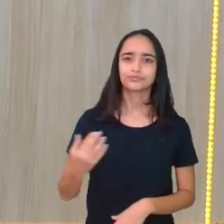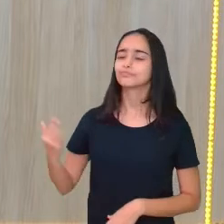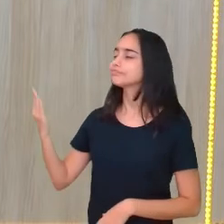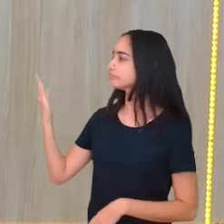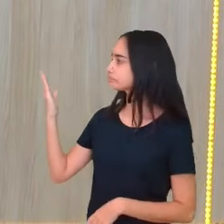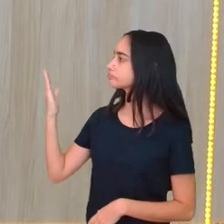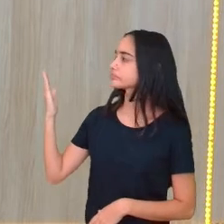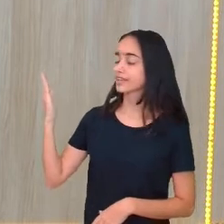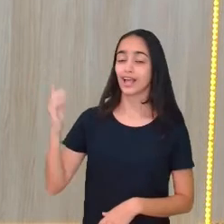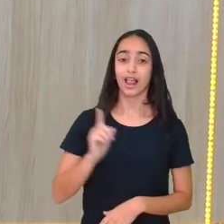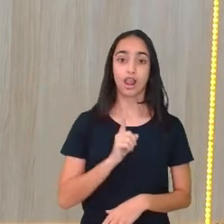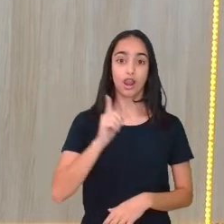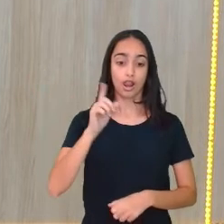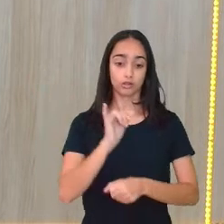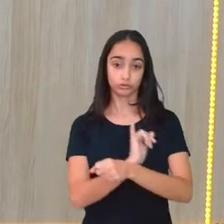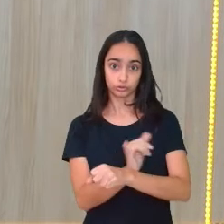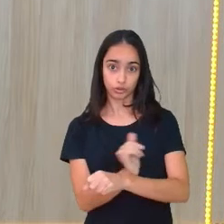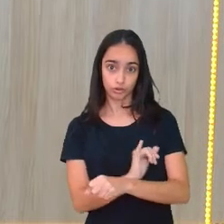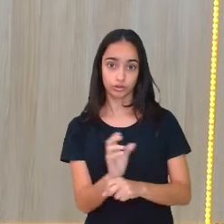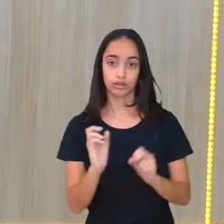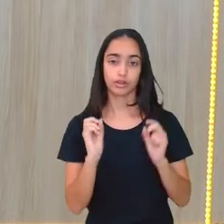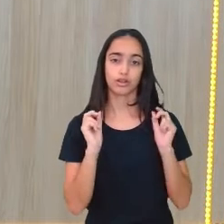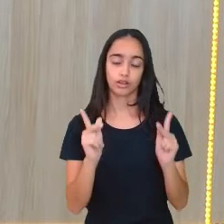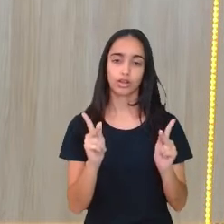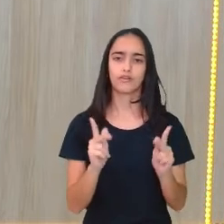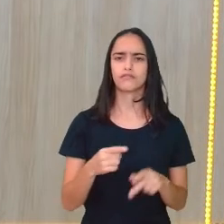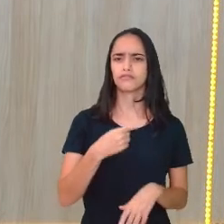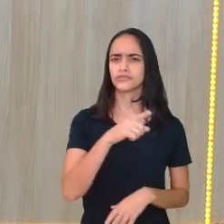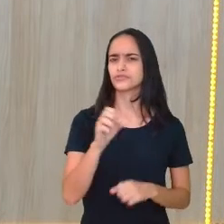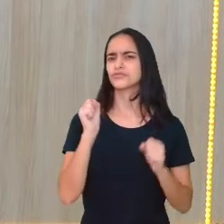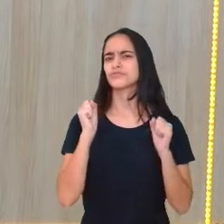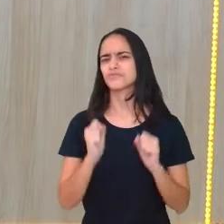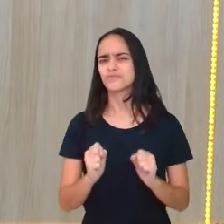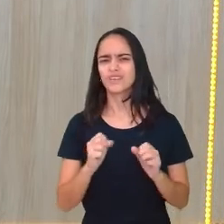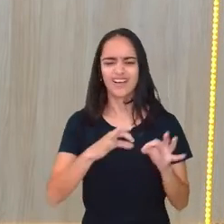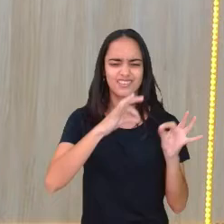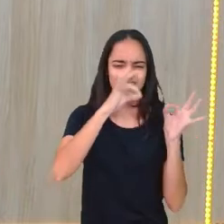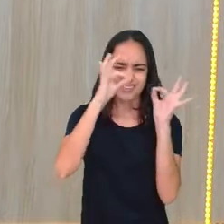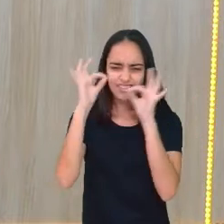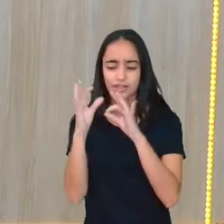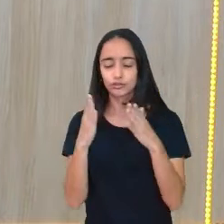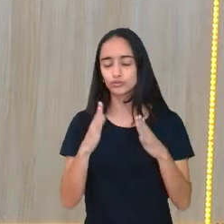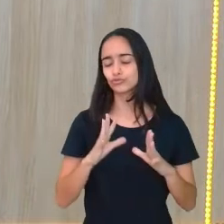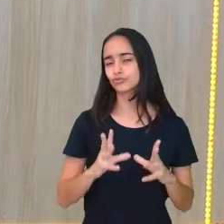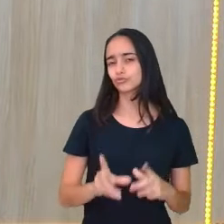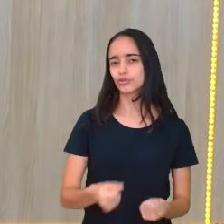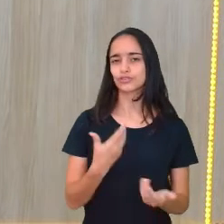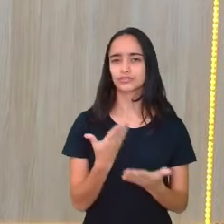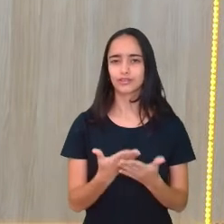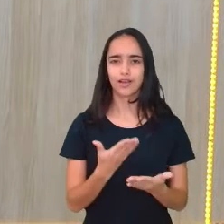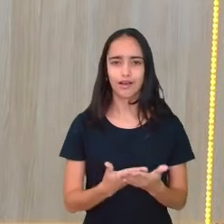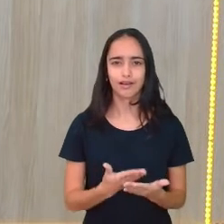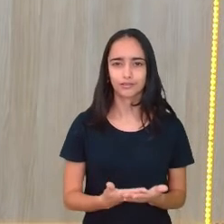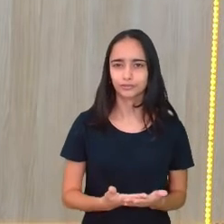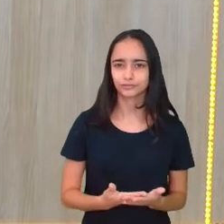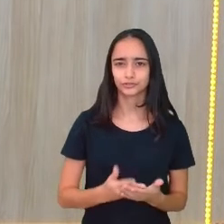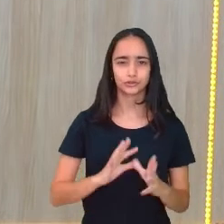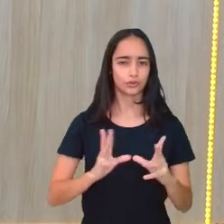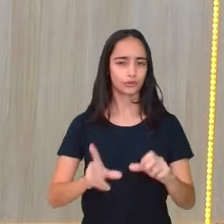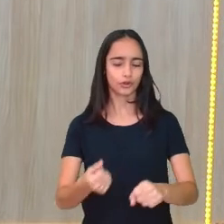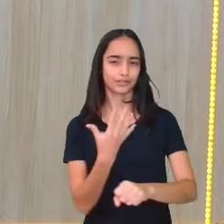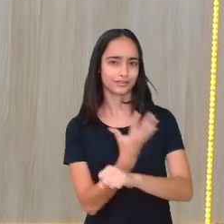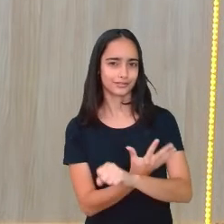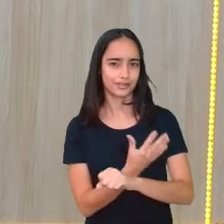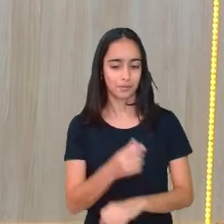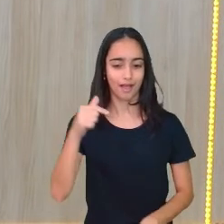se encontram. Então, vocês podem lá conferir todas as aulas de todos os componentes curriculares aqui da nossa